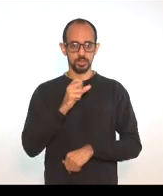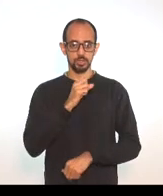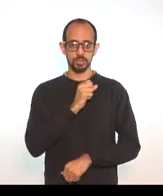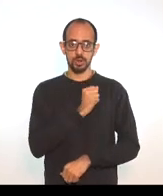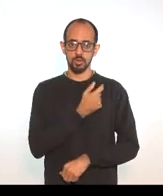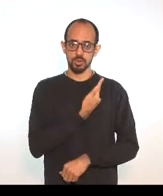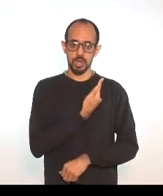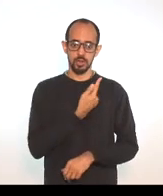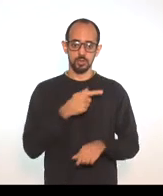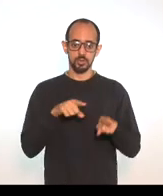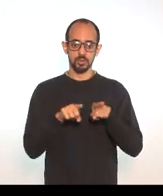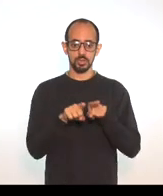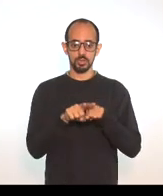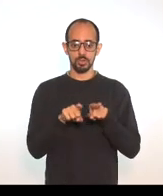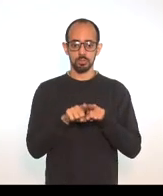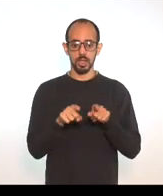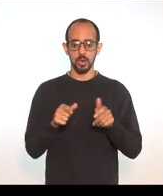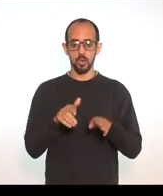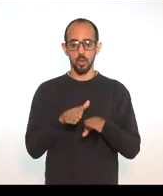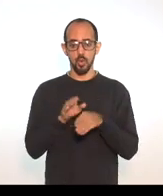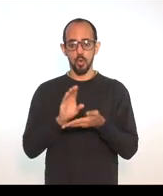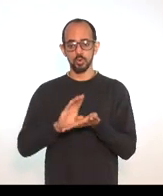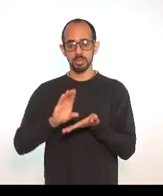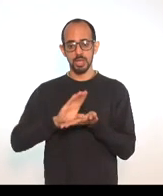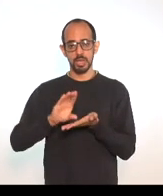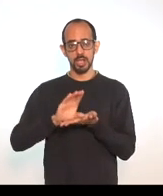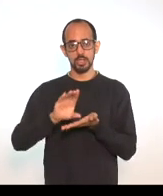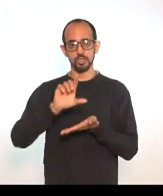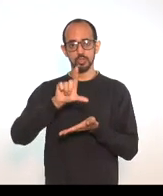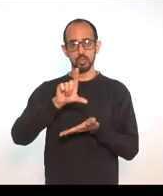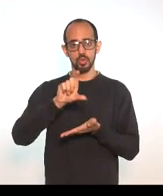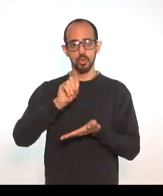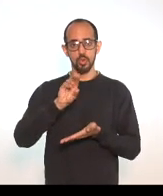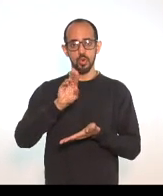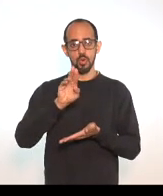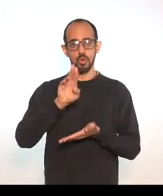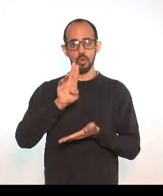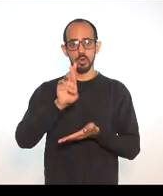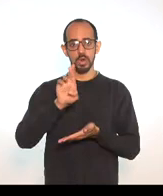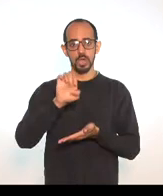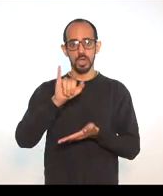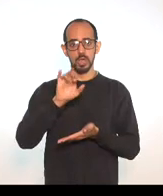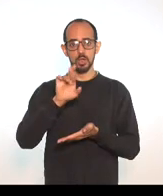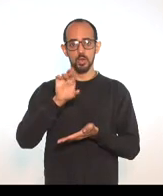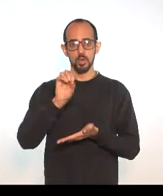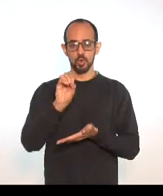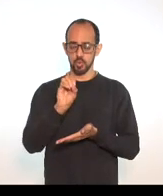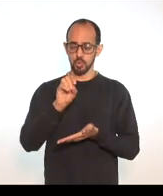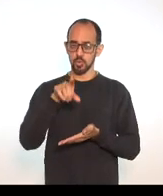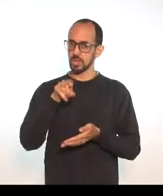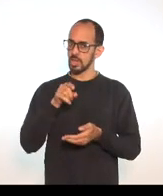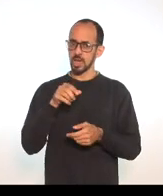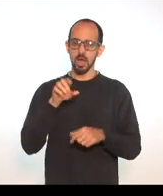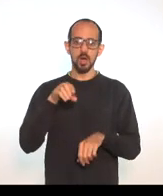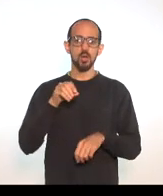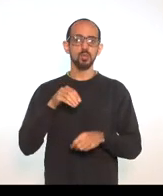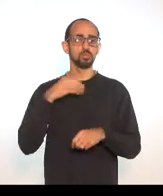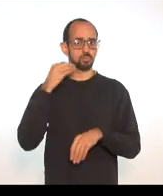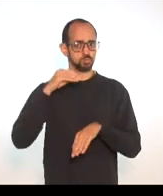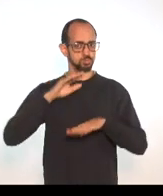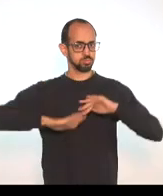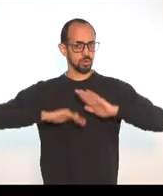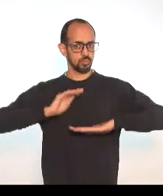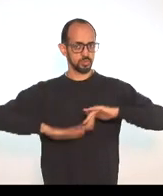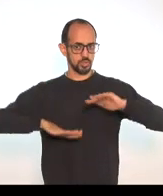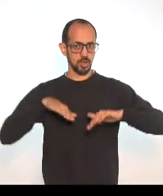me senti Loureiro um Vencedor no especialista interlocutor bastante dessa comissão sobre esse tema da